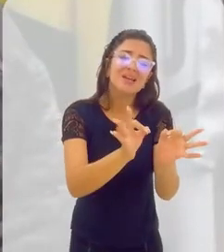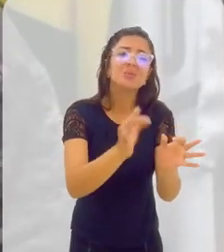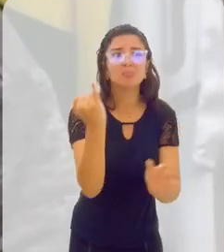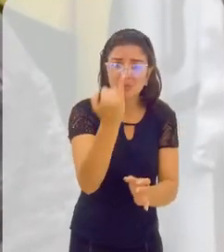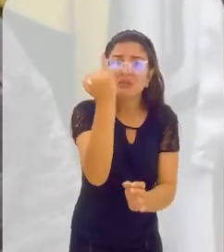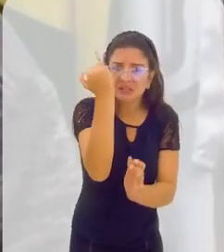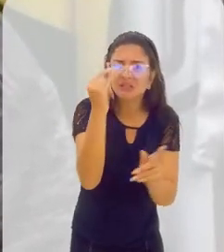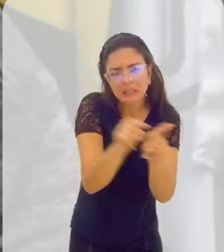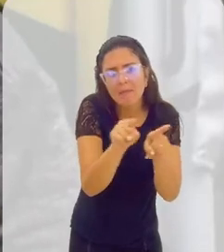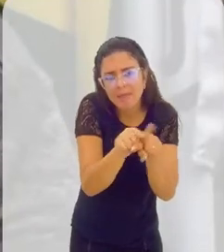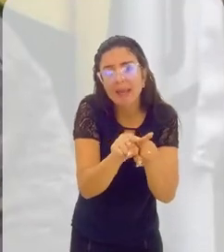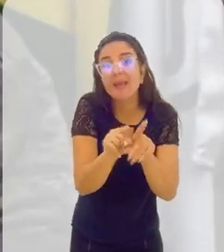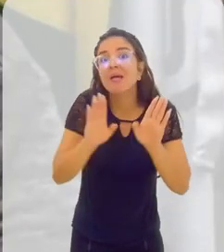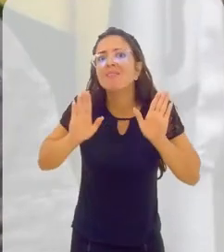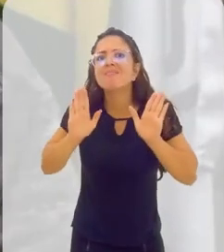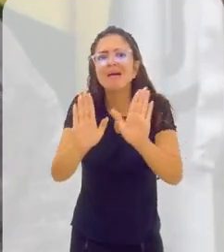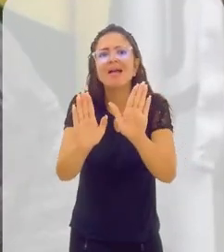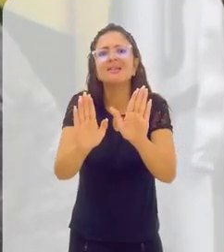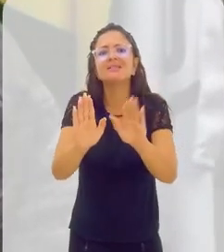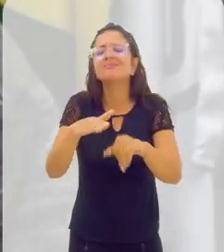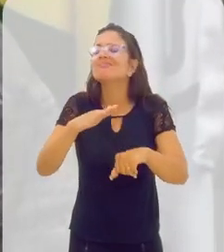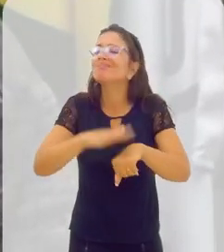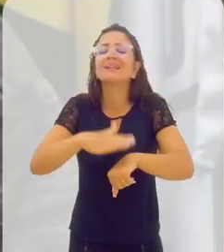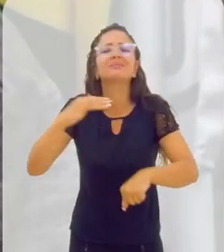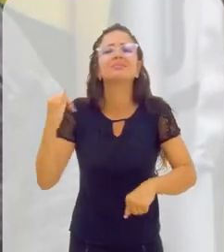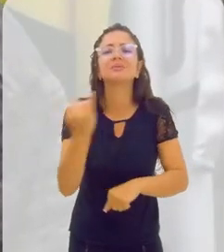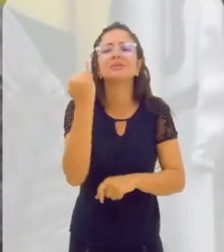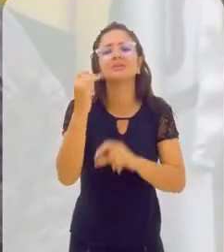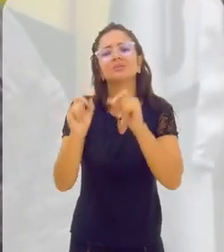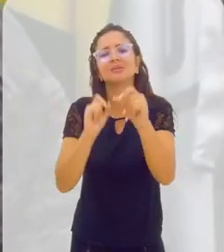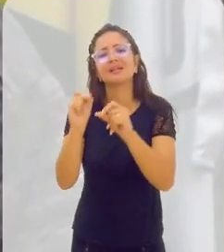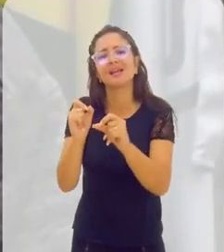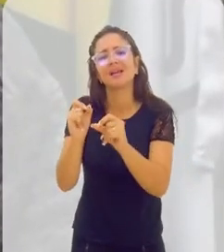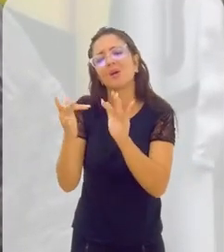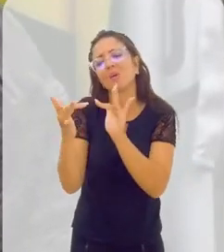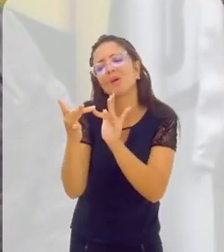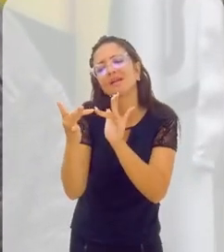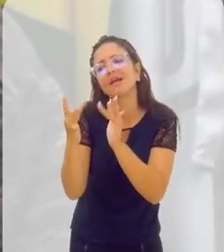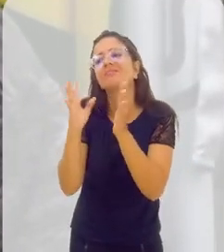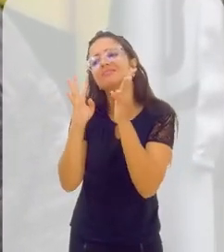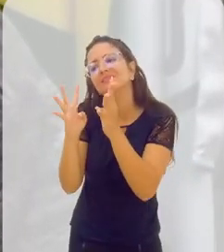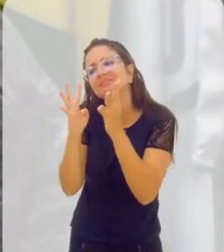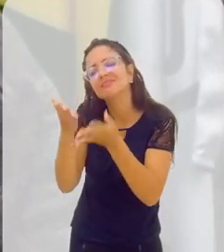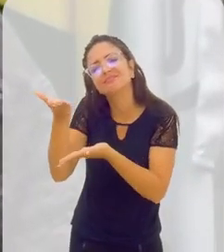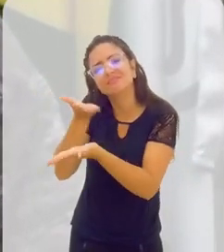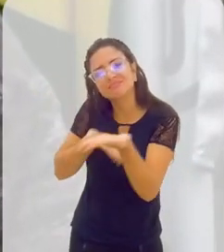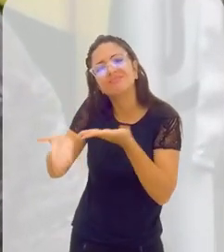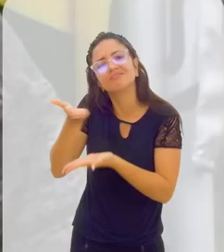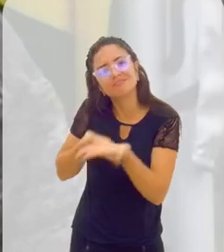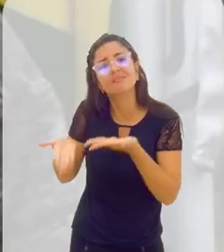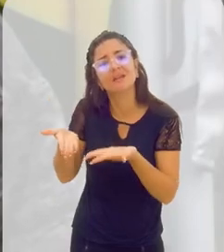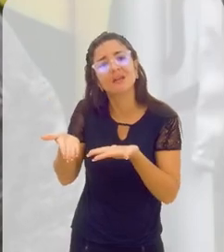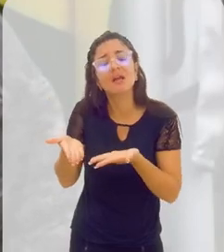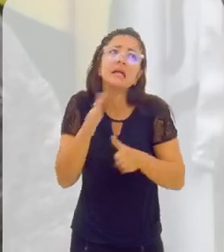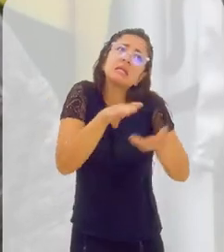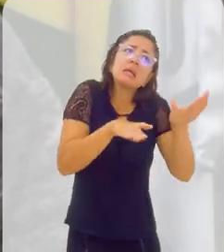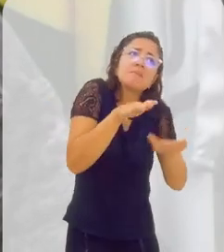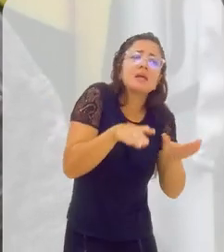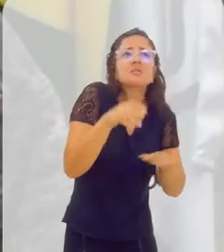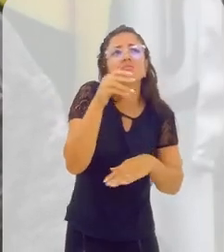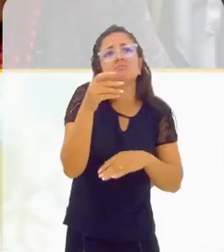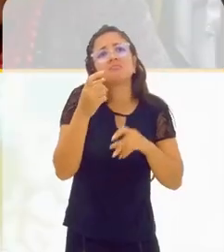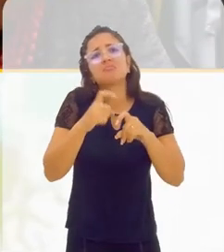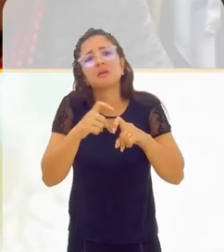isso também é mas não é isso que mantém a medicina Então eu acho que depende muito da especialidade que o médico faz